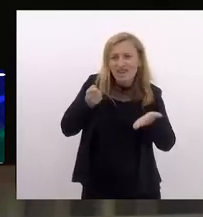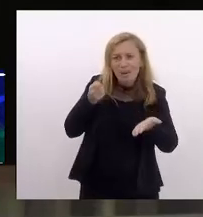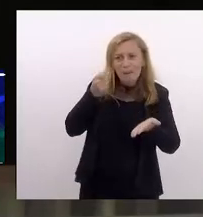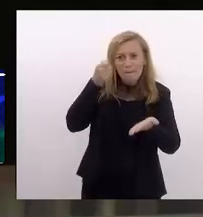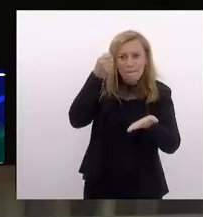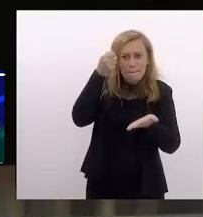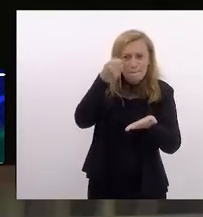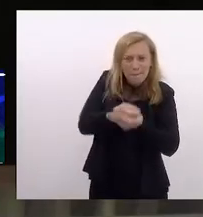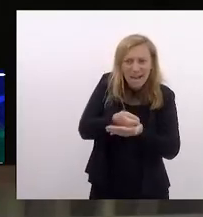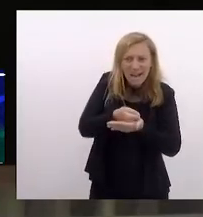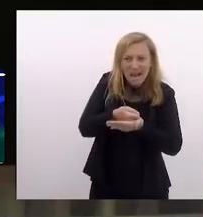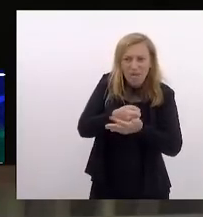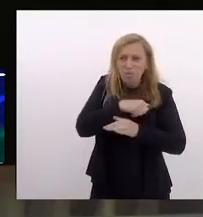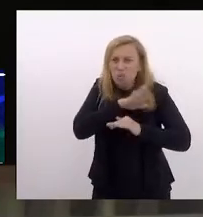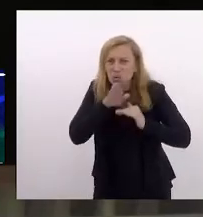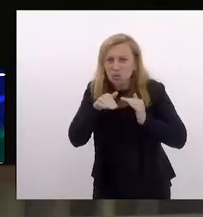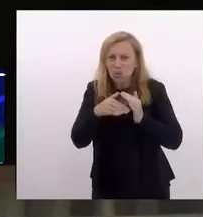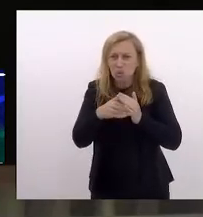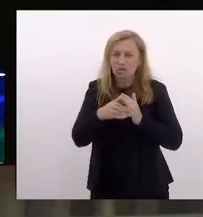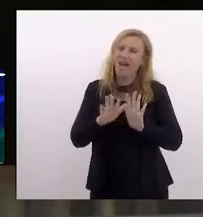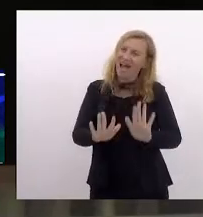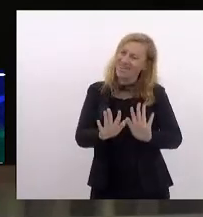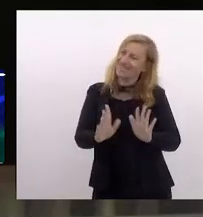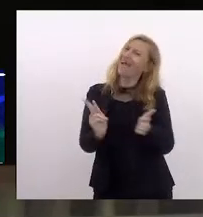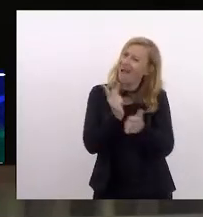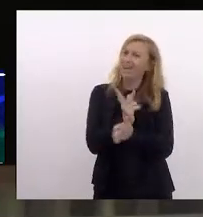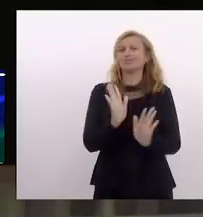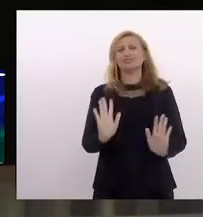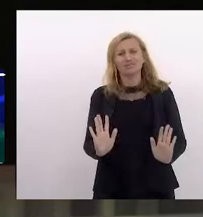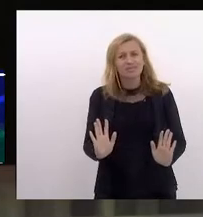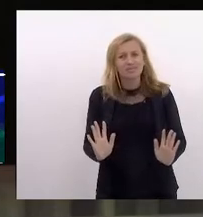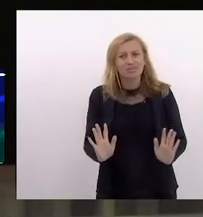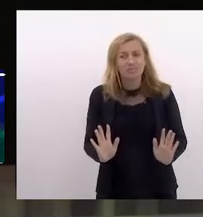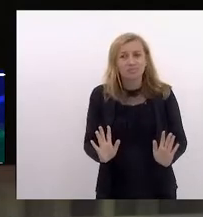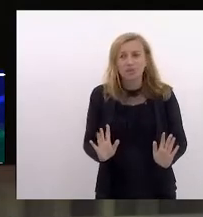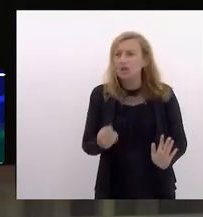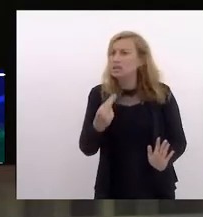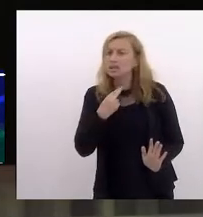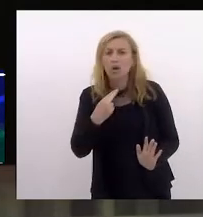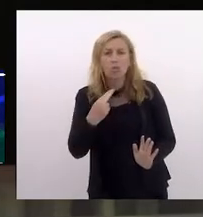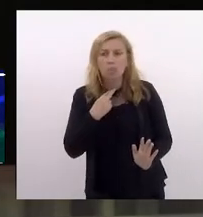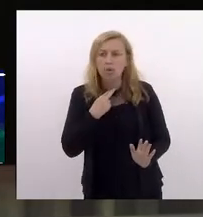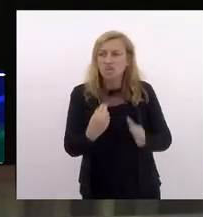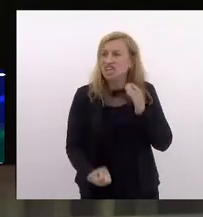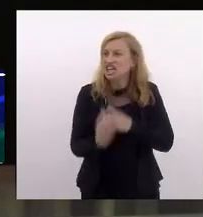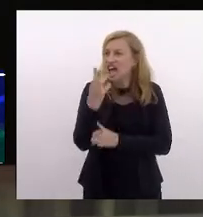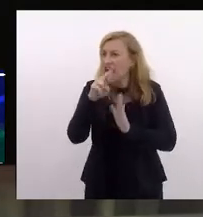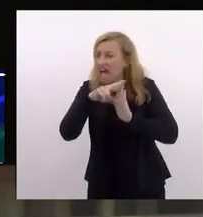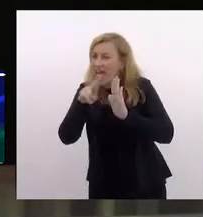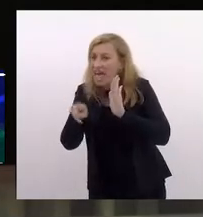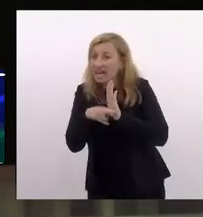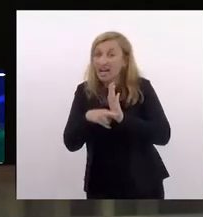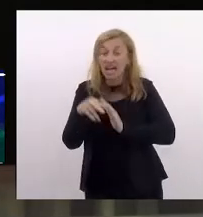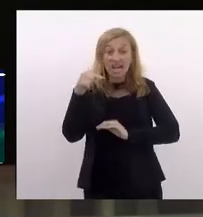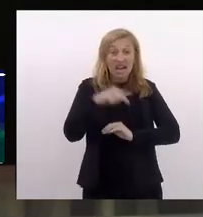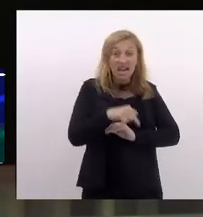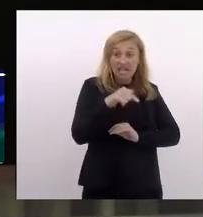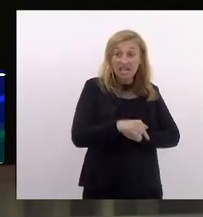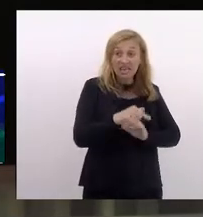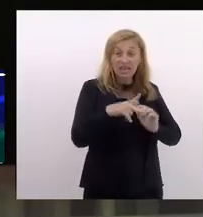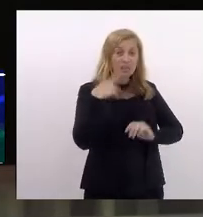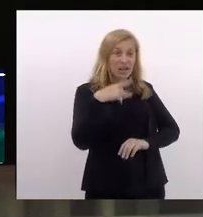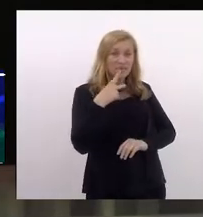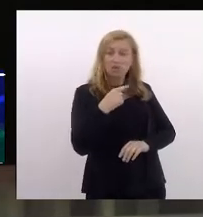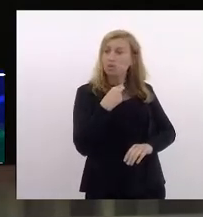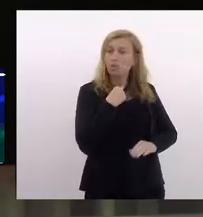por todos aí tá errado a gente não pode criar uma regra ele Parlamento não